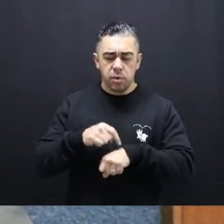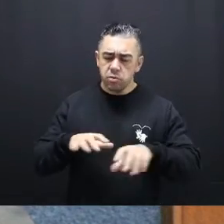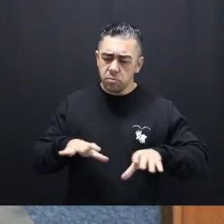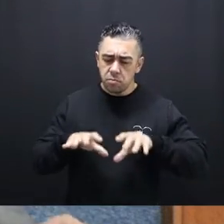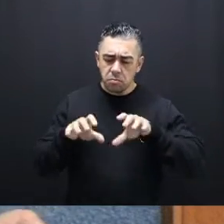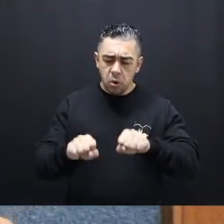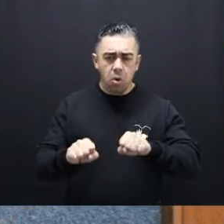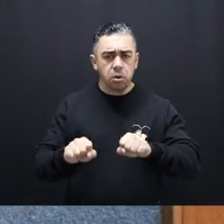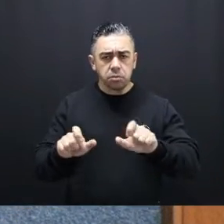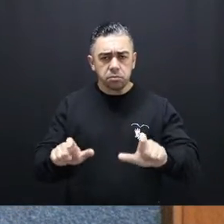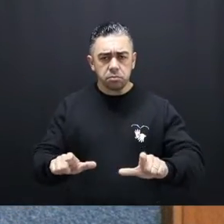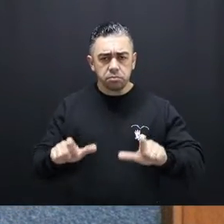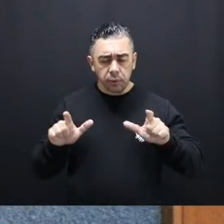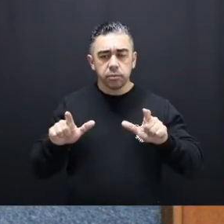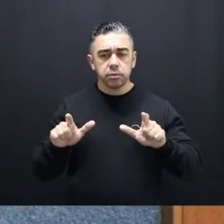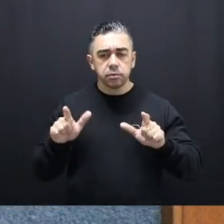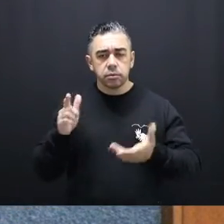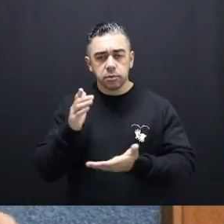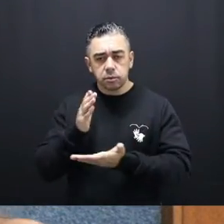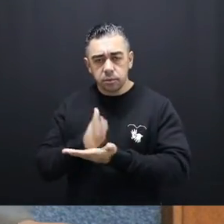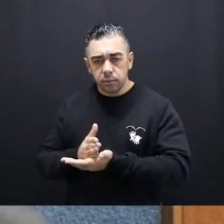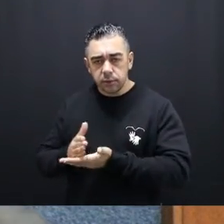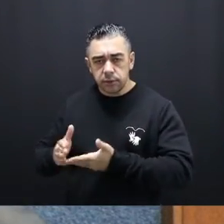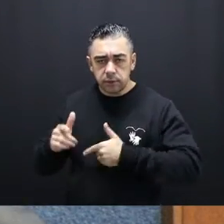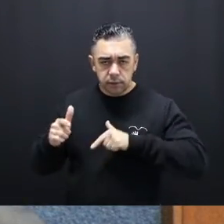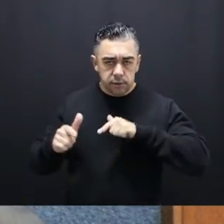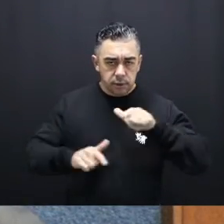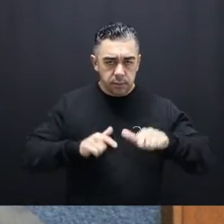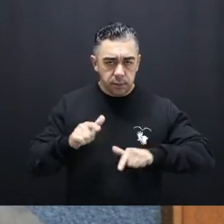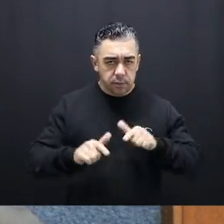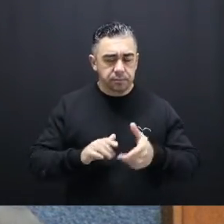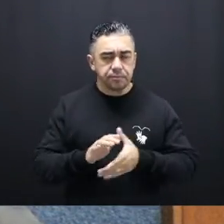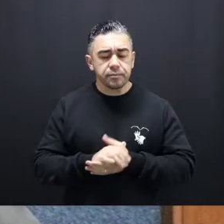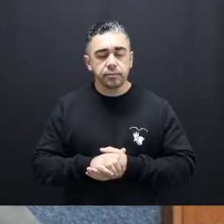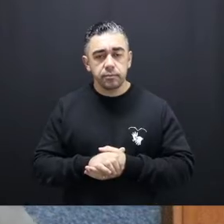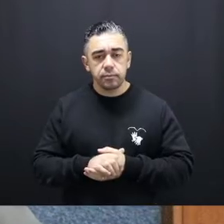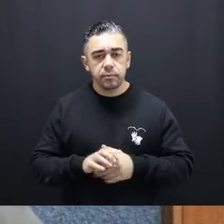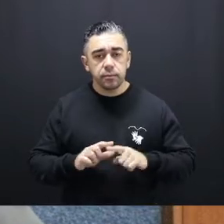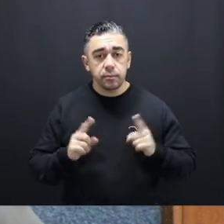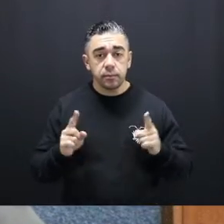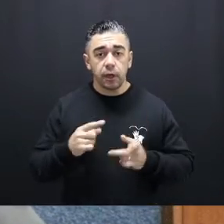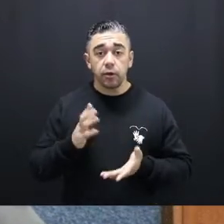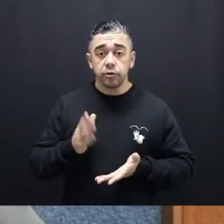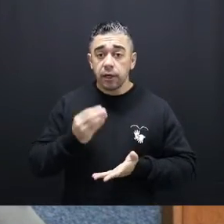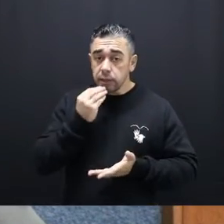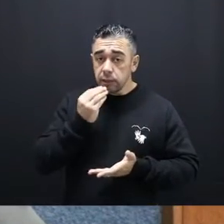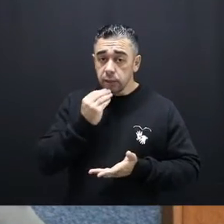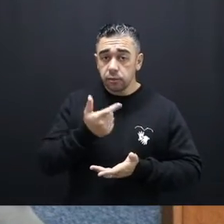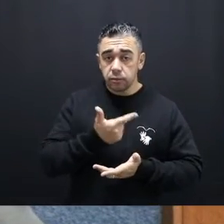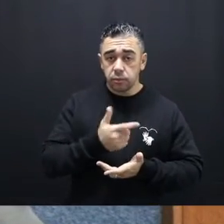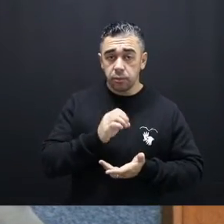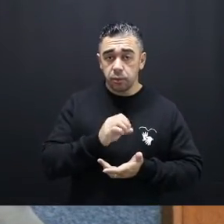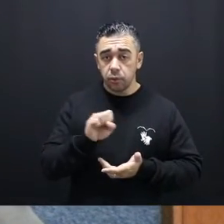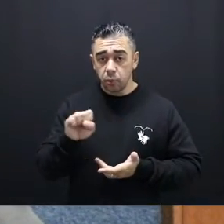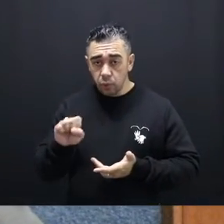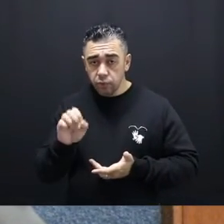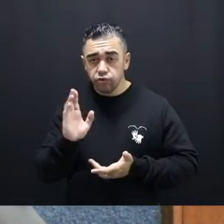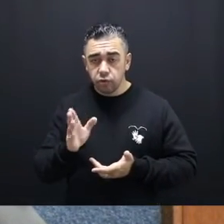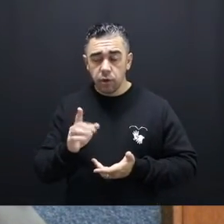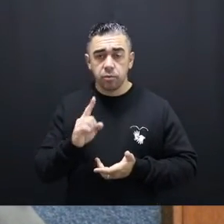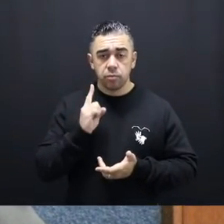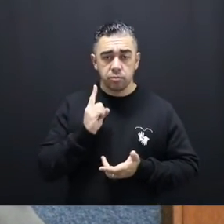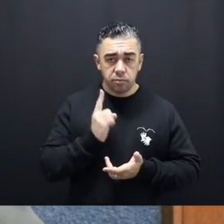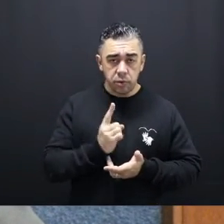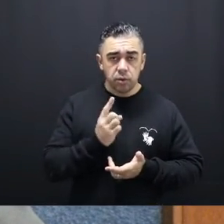posse né E nesse aqui na casa dele mas eu já tinha tentado 2008 e não tinha conseguido mesmo tendo